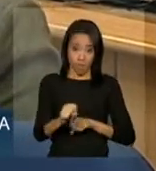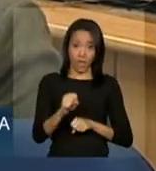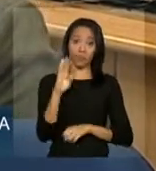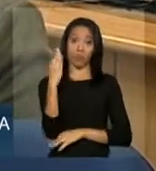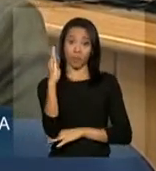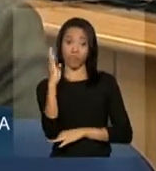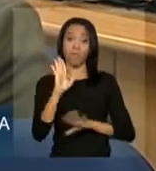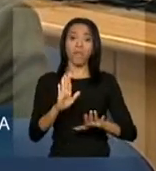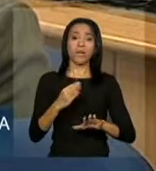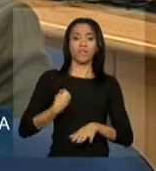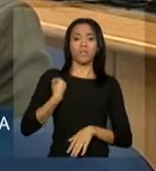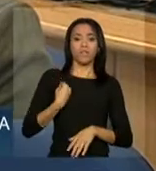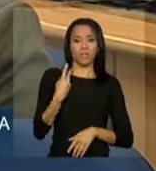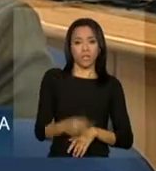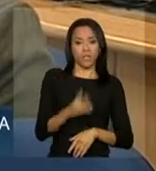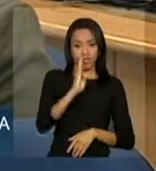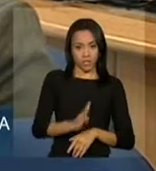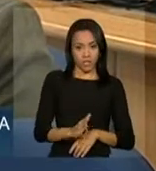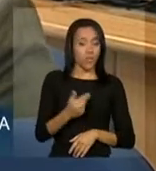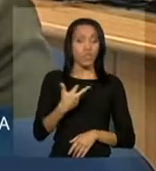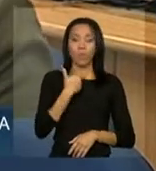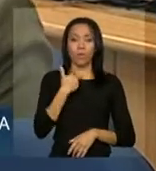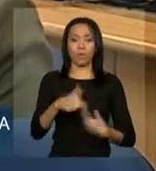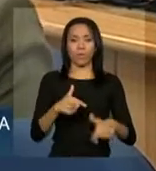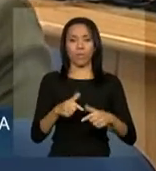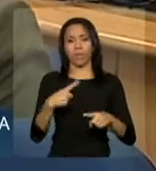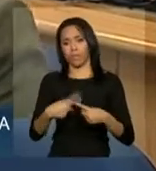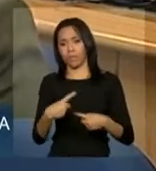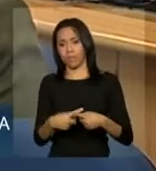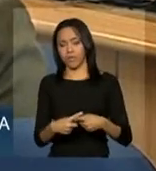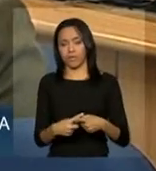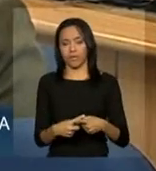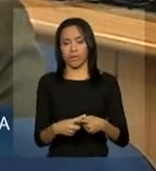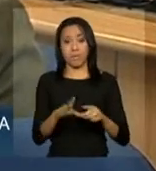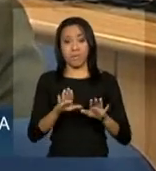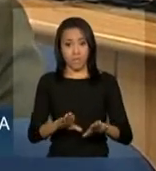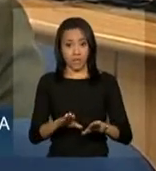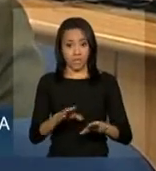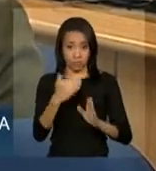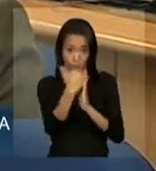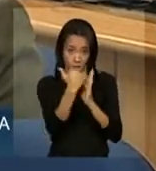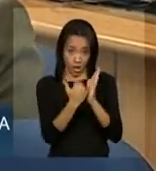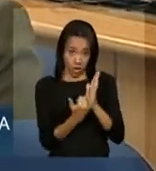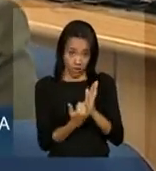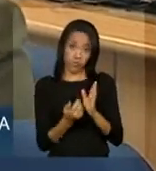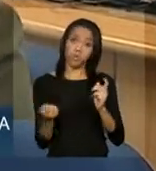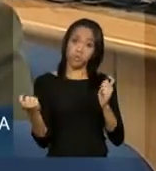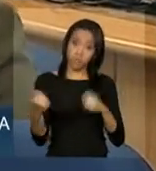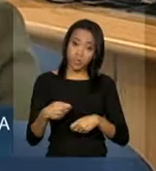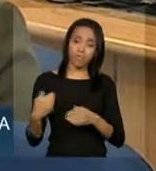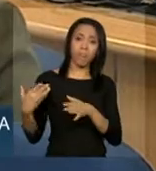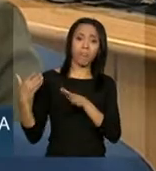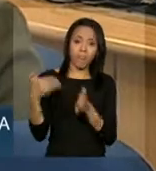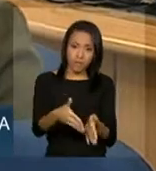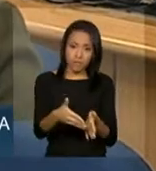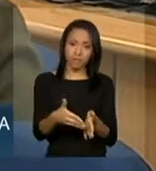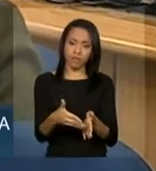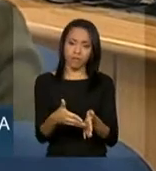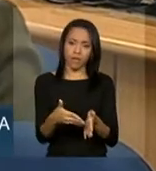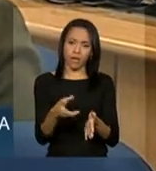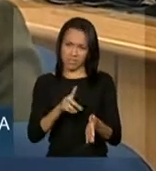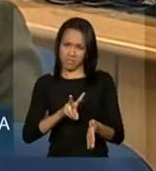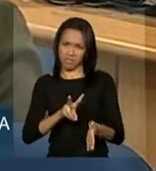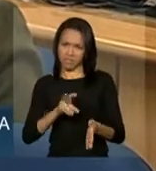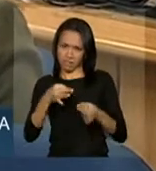mora no Brasil não pode atuar aqui porque não não podia né mas que pelo programa tá podendo participar eu queria saber se isso